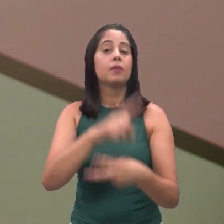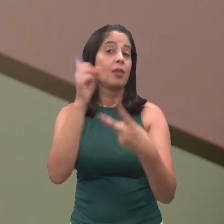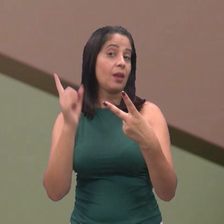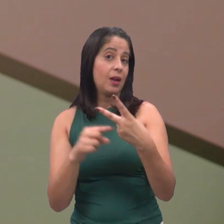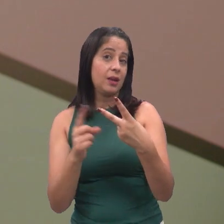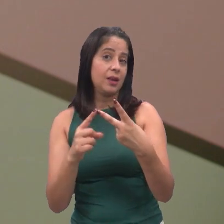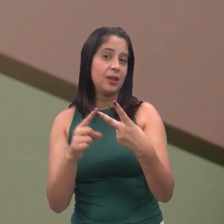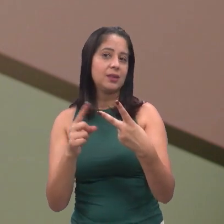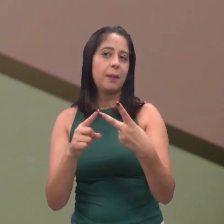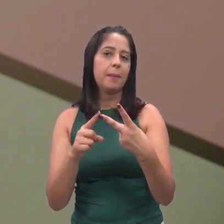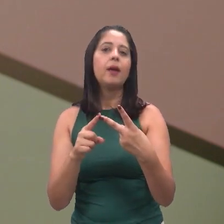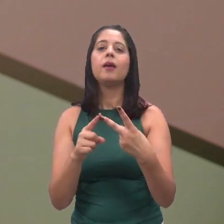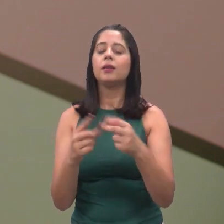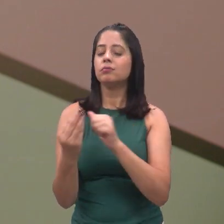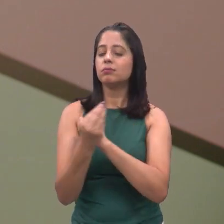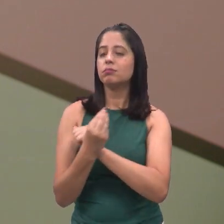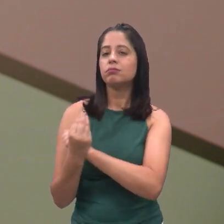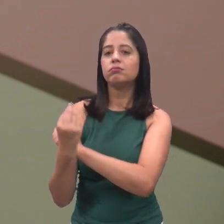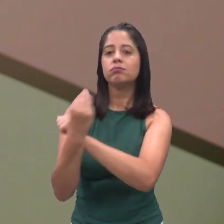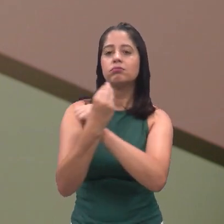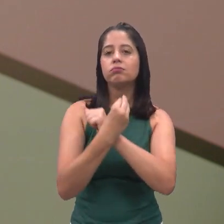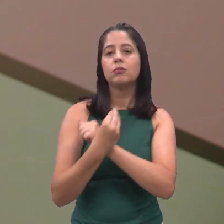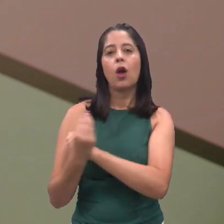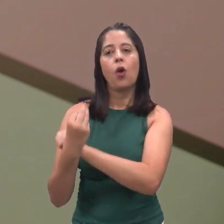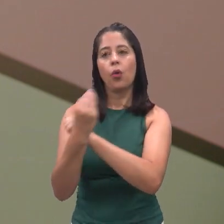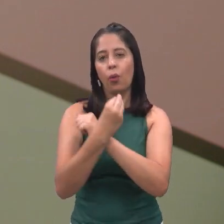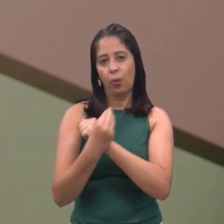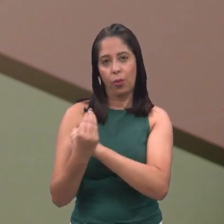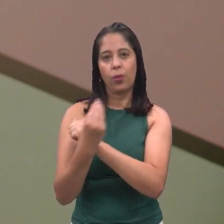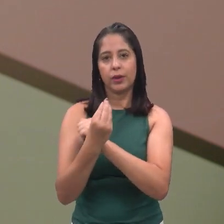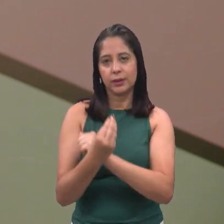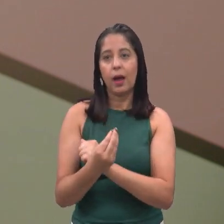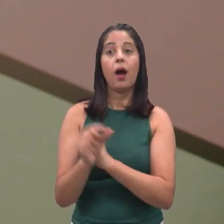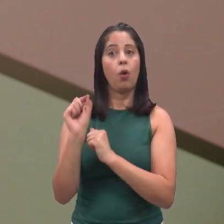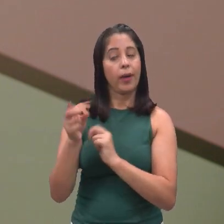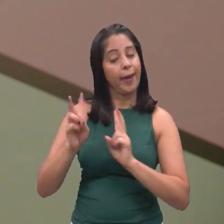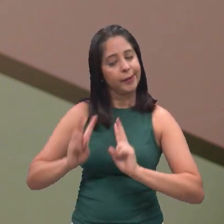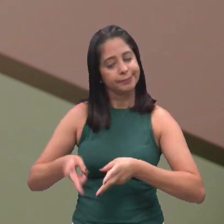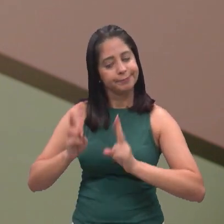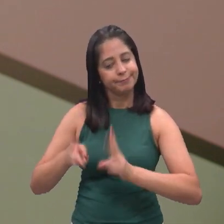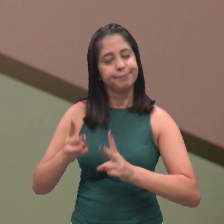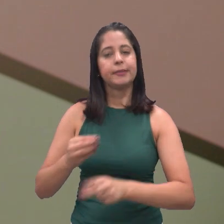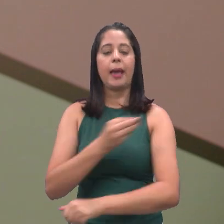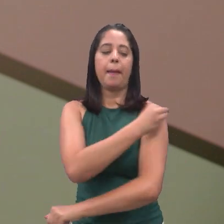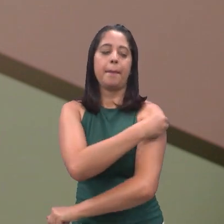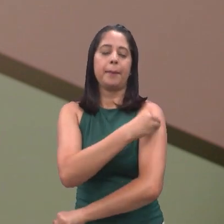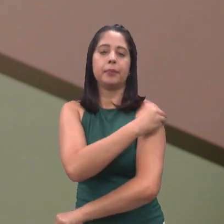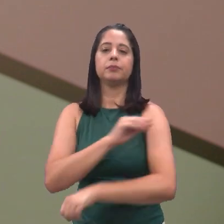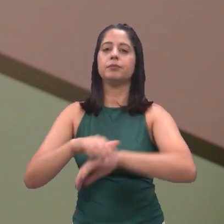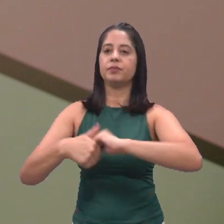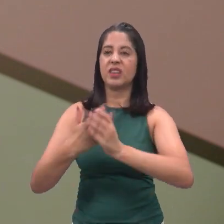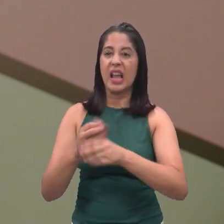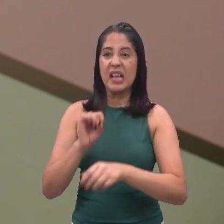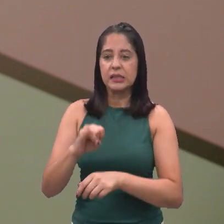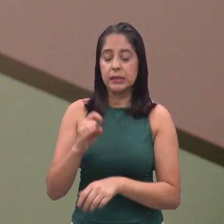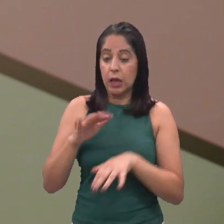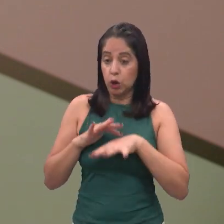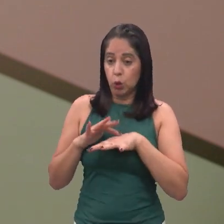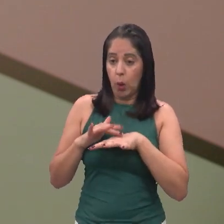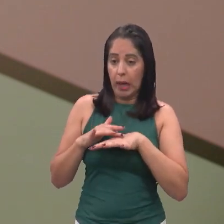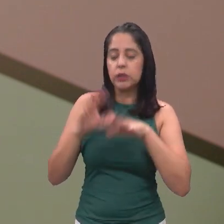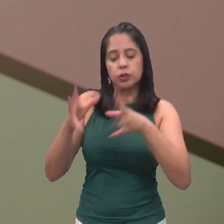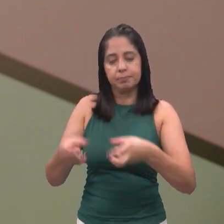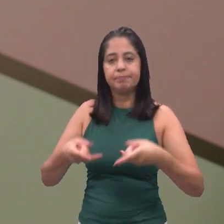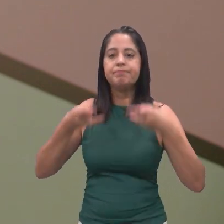manter esses cuidados que foi se perdendo na pandemia, que é a higienização das mãos. Quando eu estiver doente, eu realmente colocar máscara para